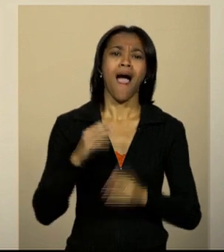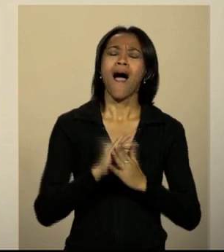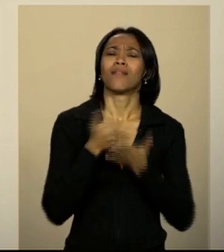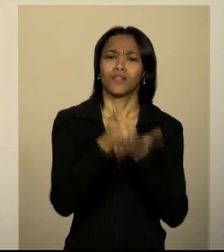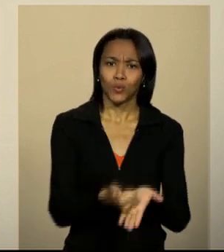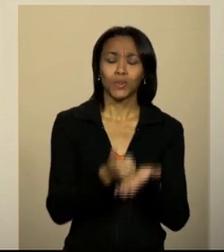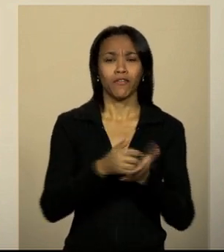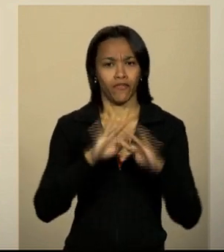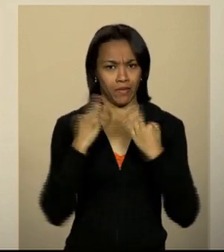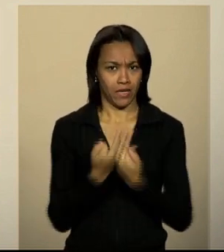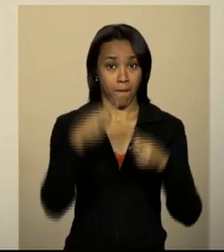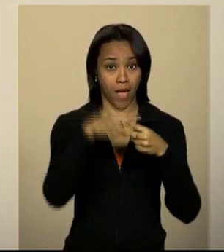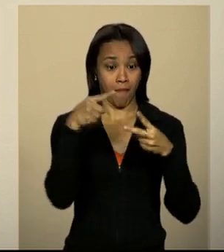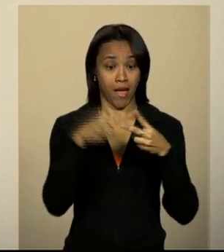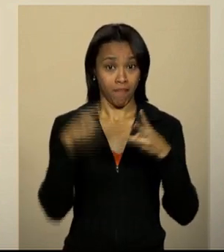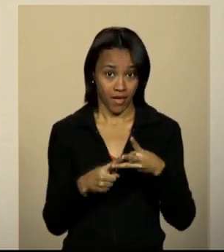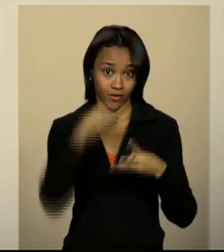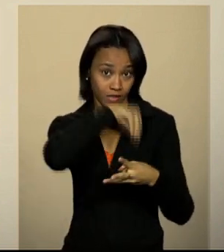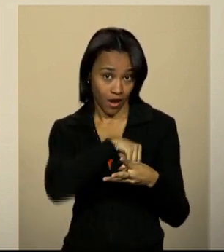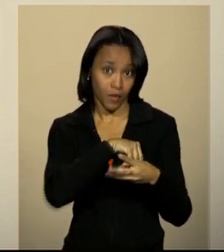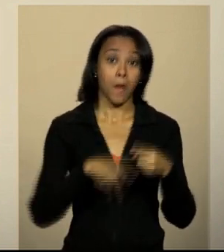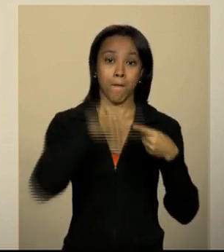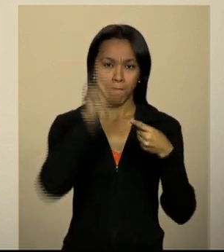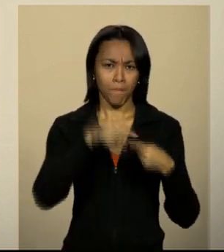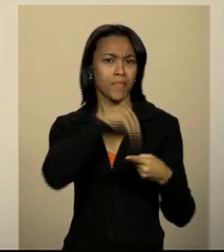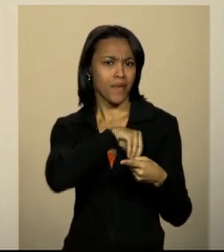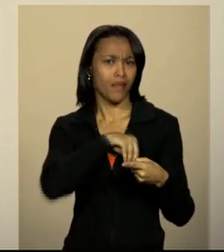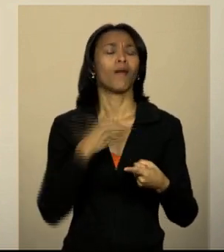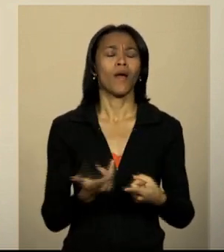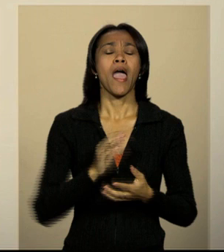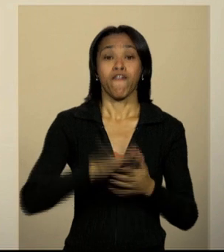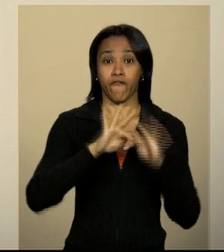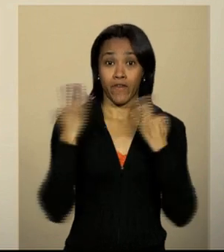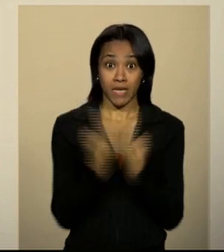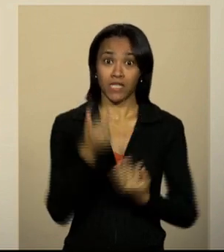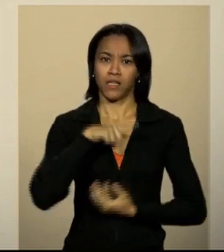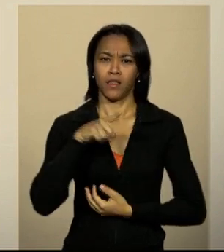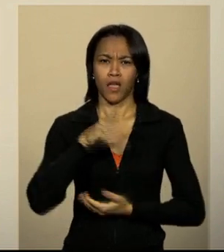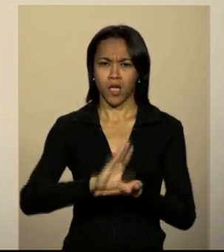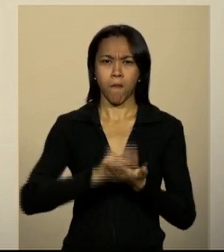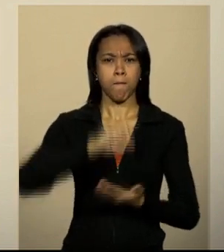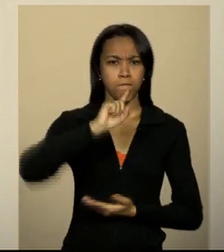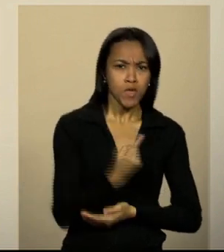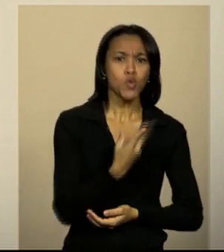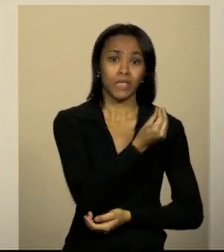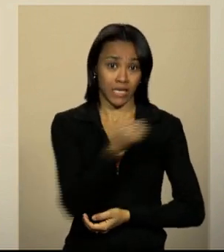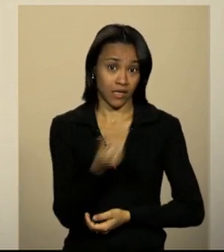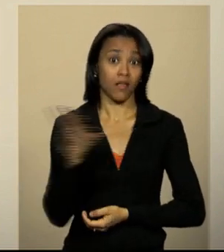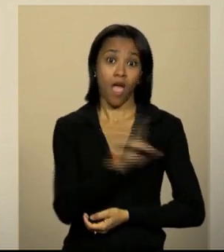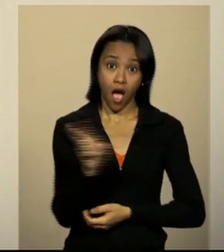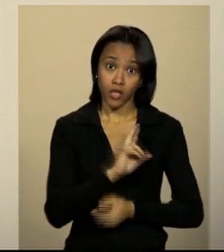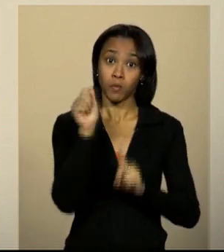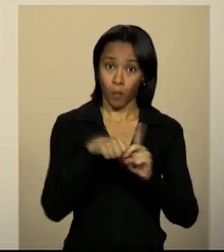famílias de três faixas de renda a primeira faixa é para aquelas famílias que recebem até 1600